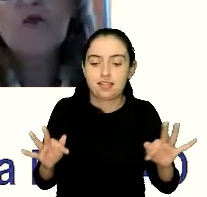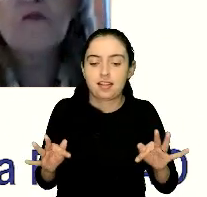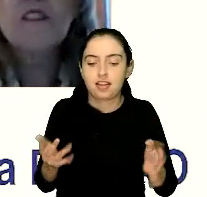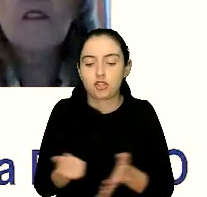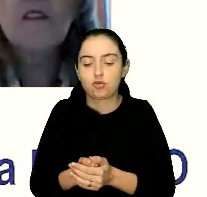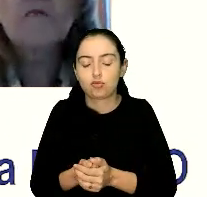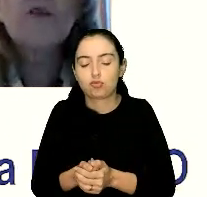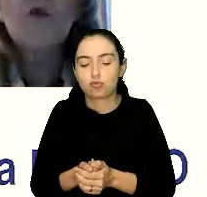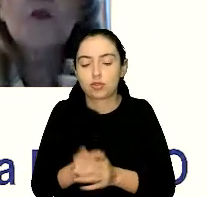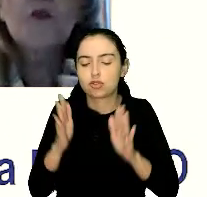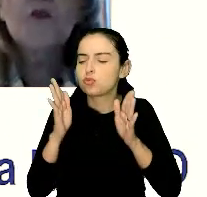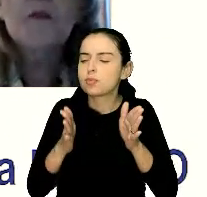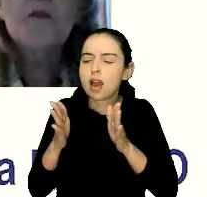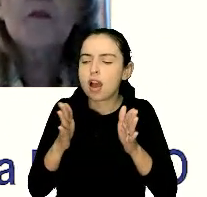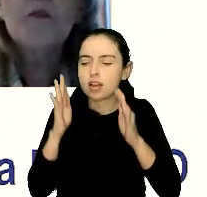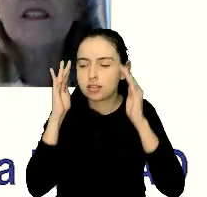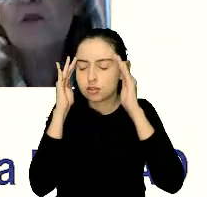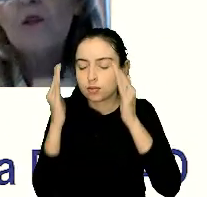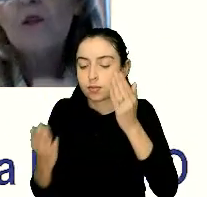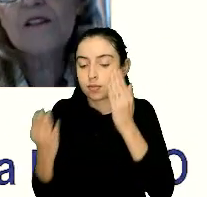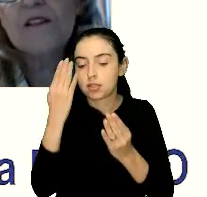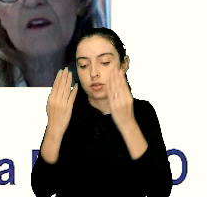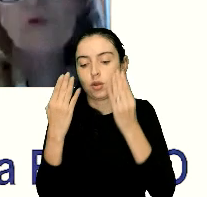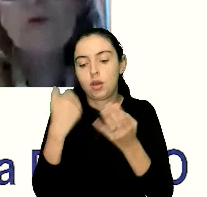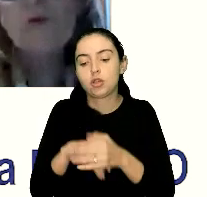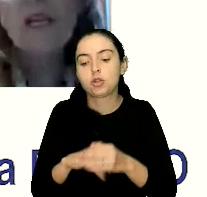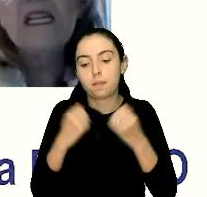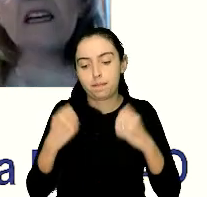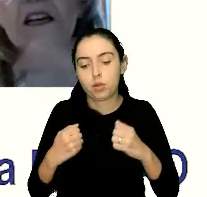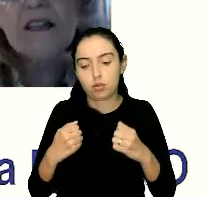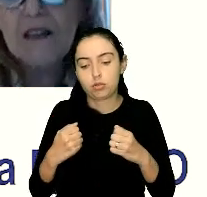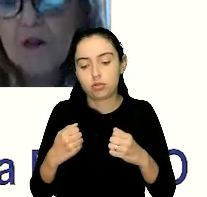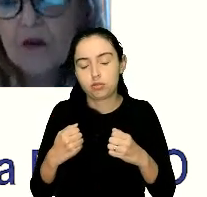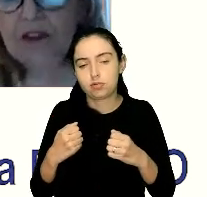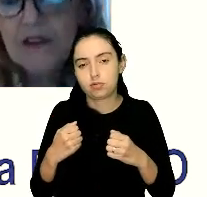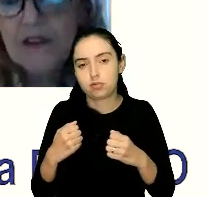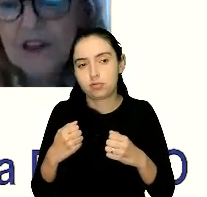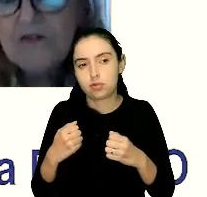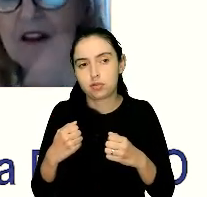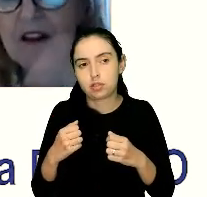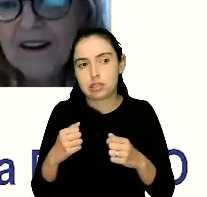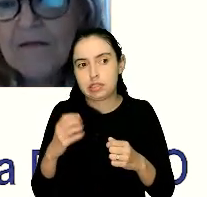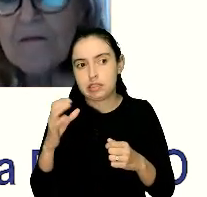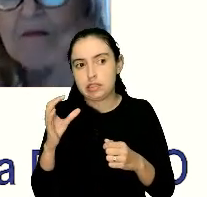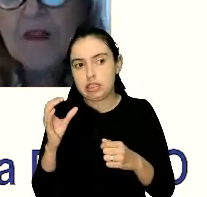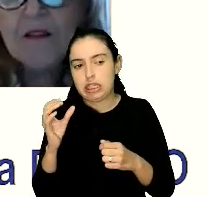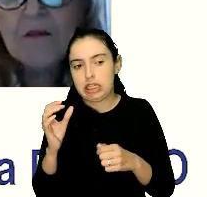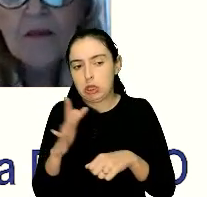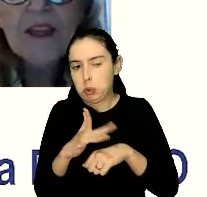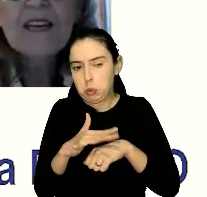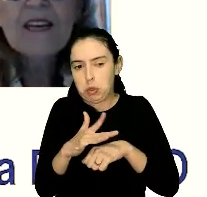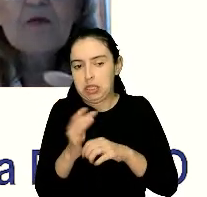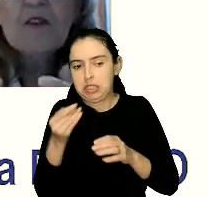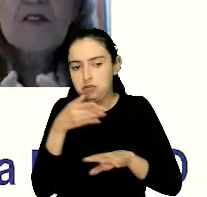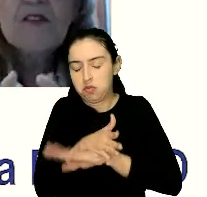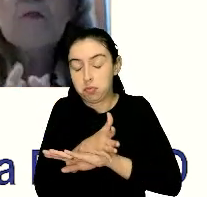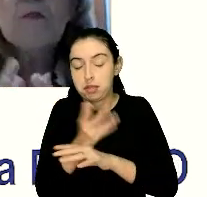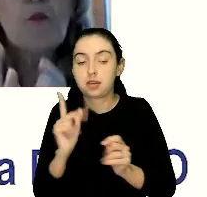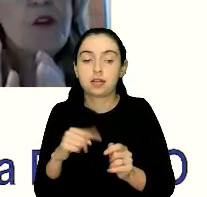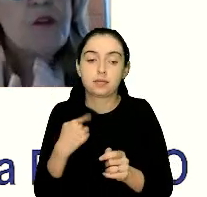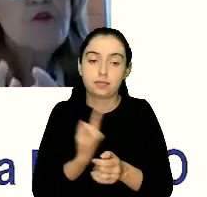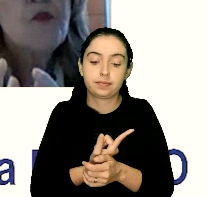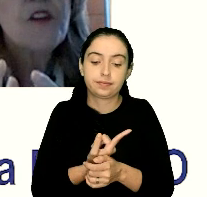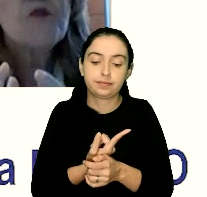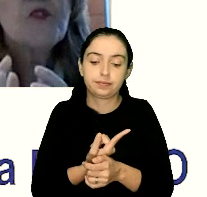que, do ponto de vista psicológico, pode ser até uma fase meio maníaca na qual a gente vai entrar, né?